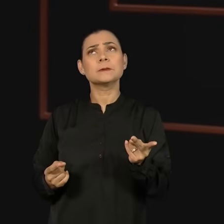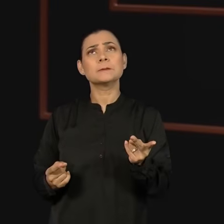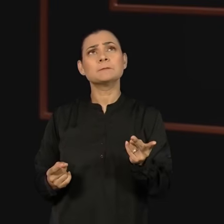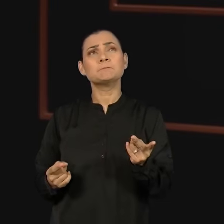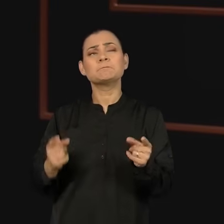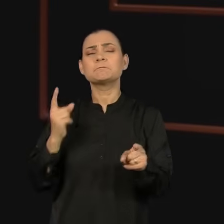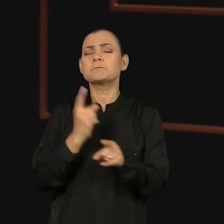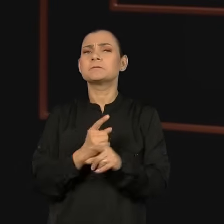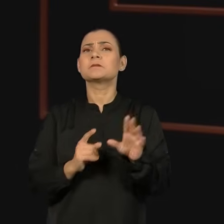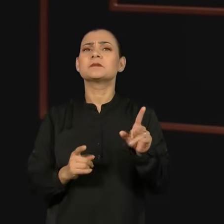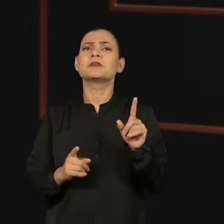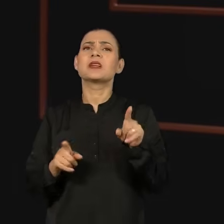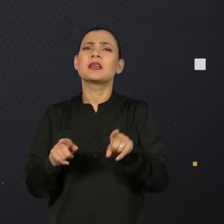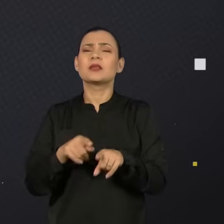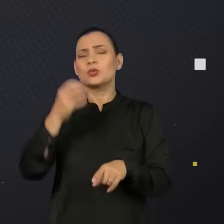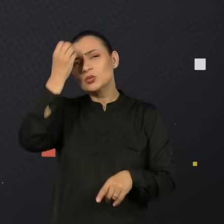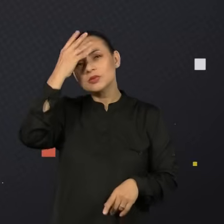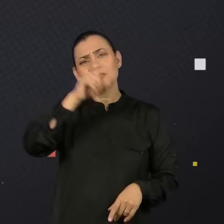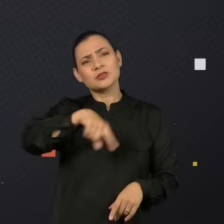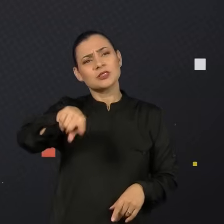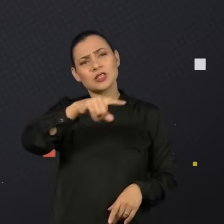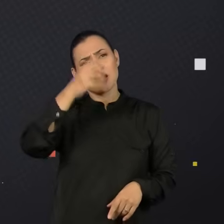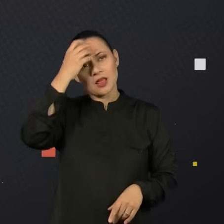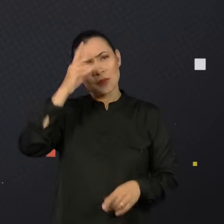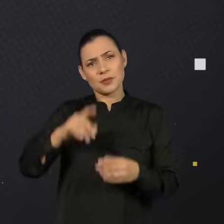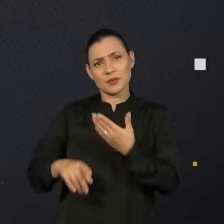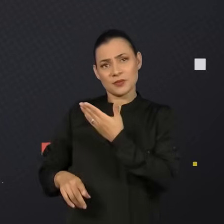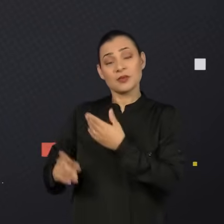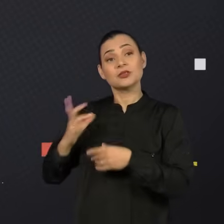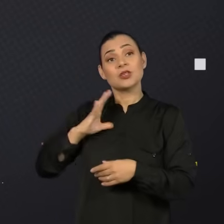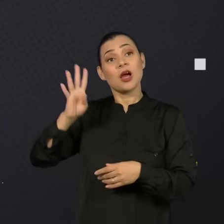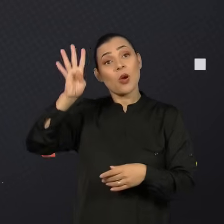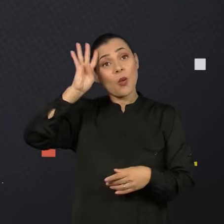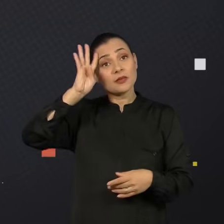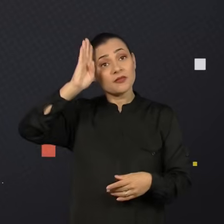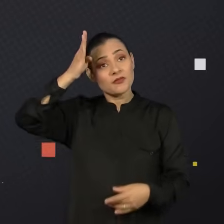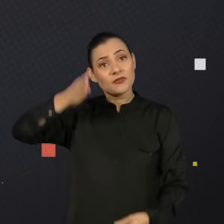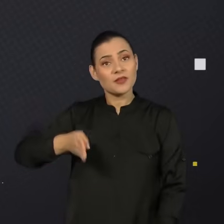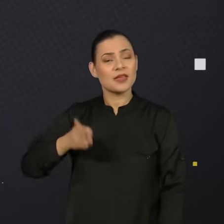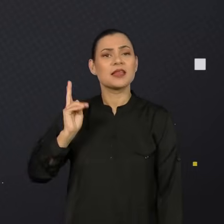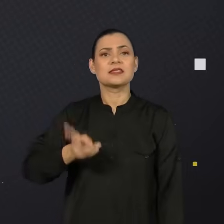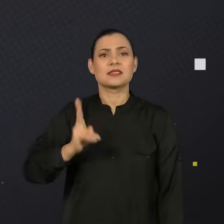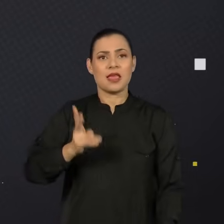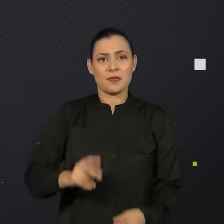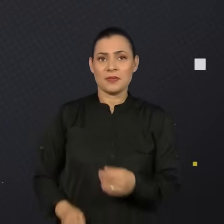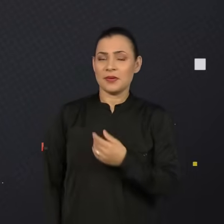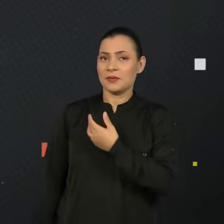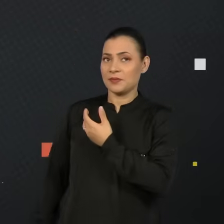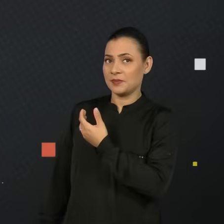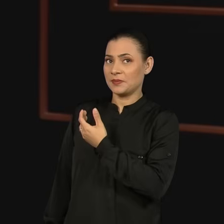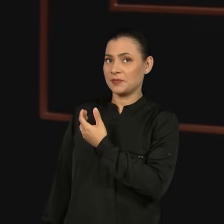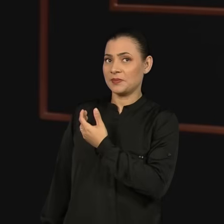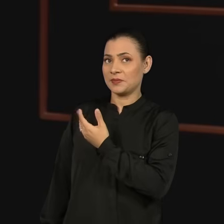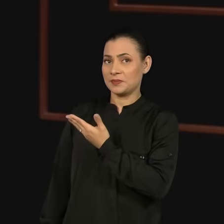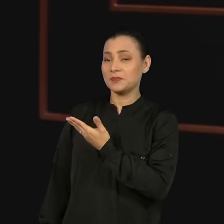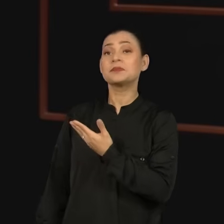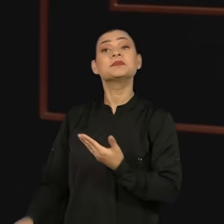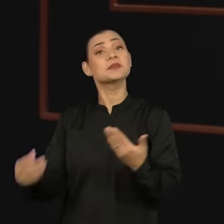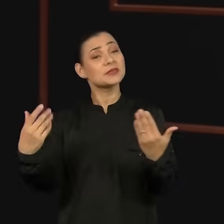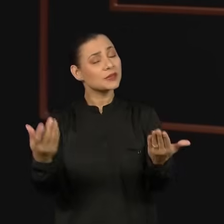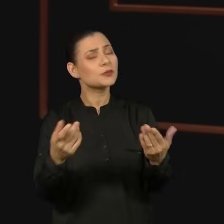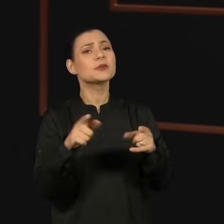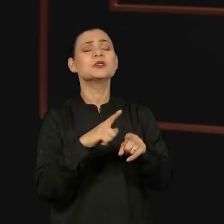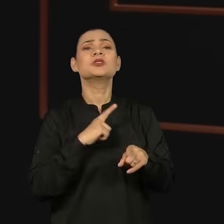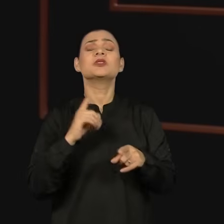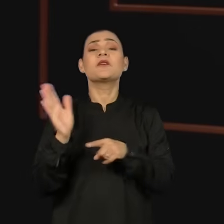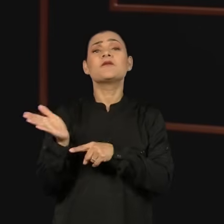na Sessão Maldita, não sei se vocês lembram, que tinha uma quarta-feira no Cine Marajá, passava Marachá. Passava